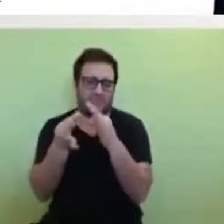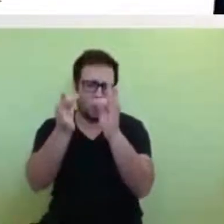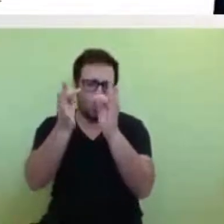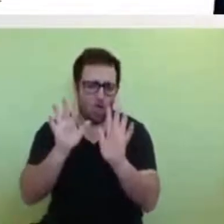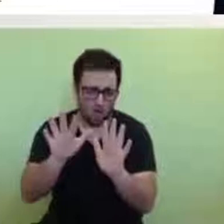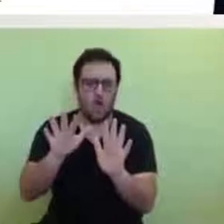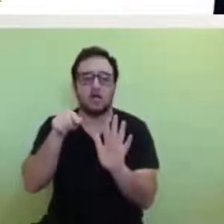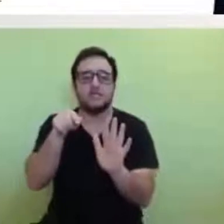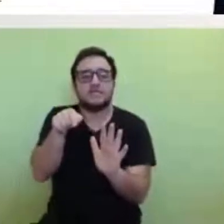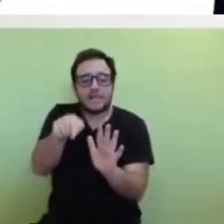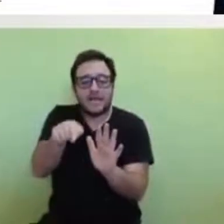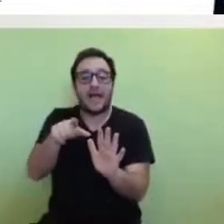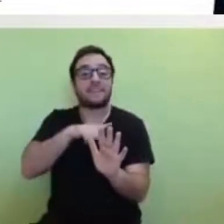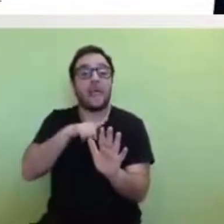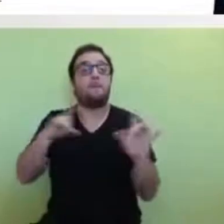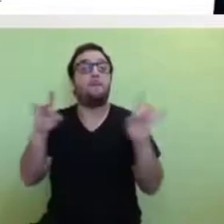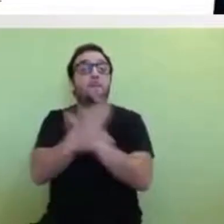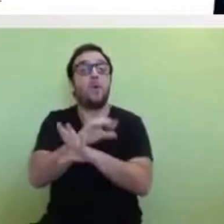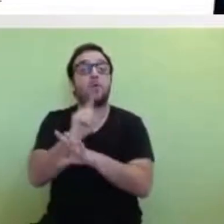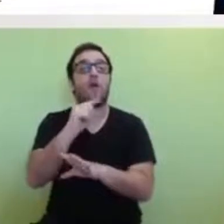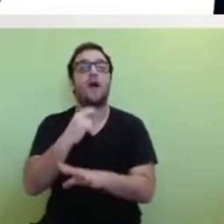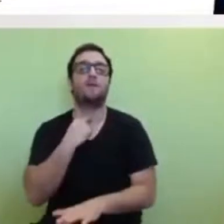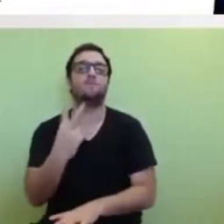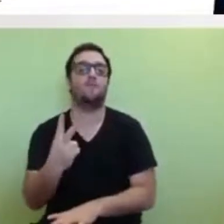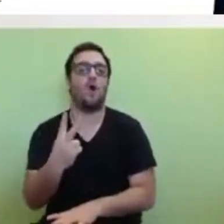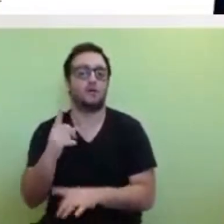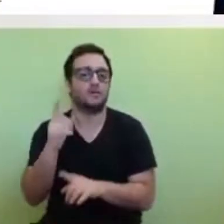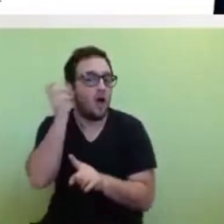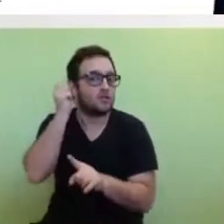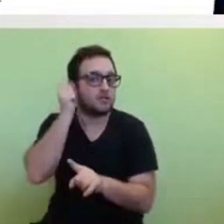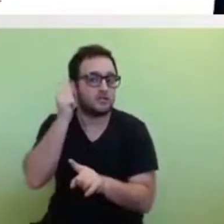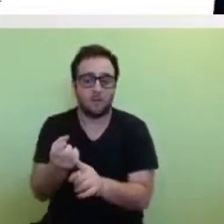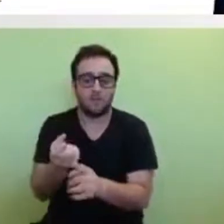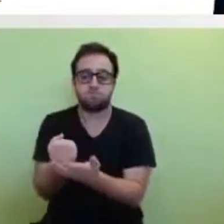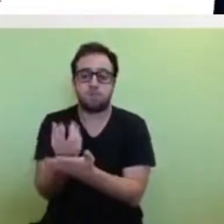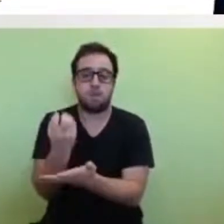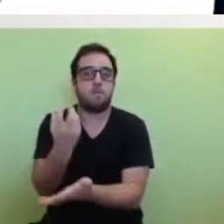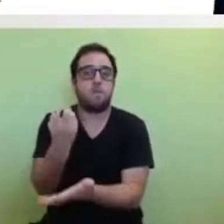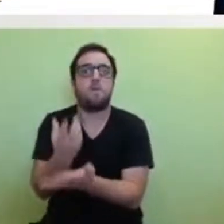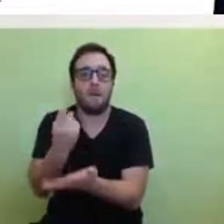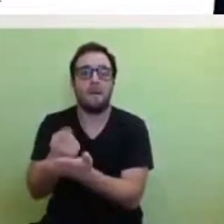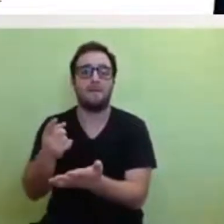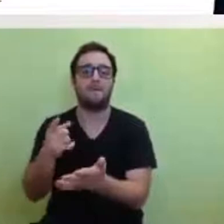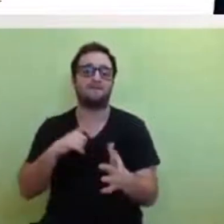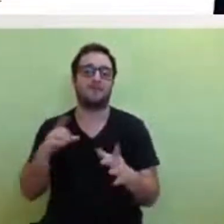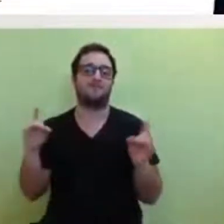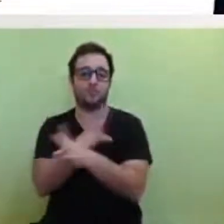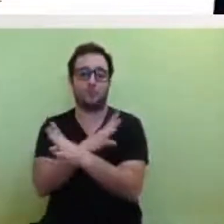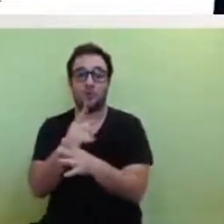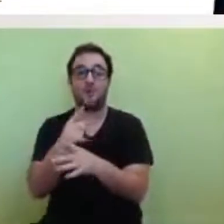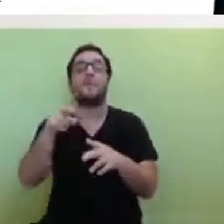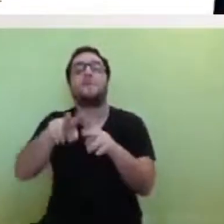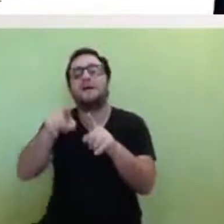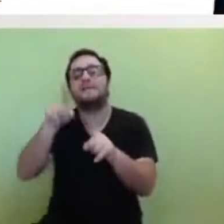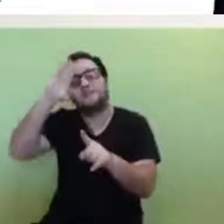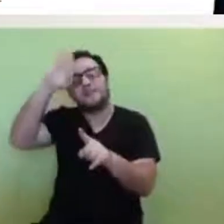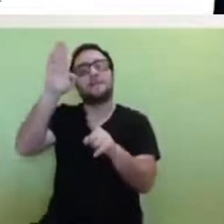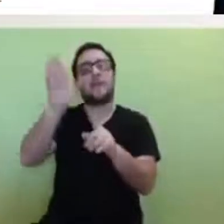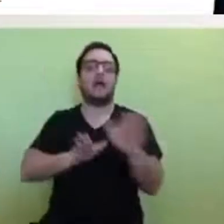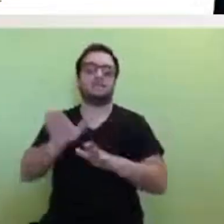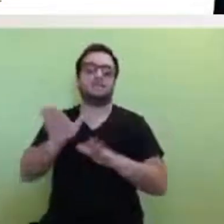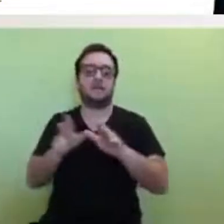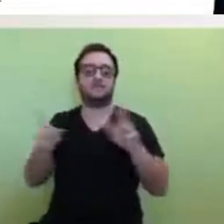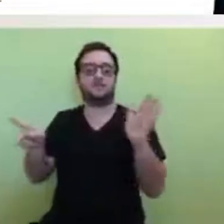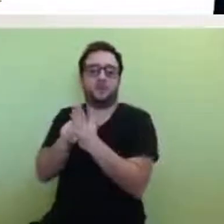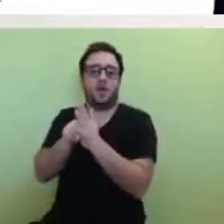usa um audiobook? Pessoas que têm cegueira e não querem usar o sistema Braille, ou não têm